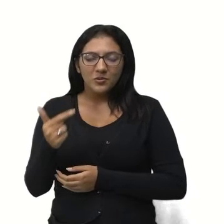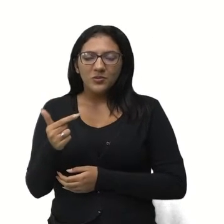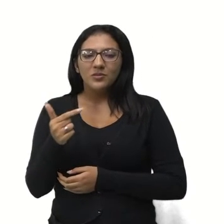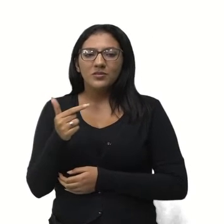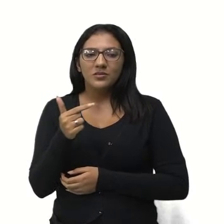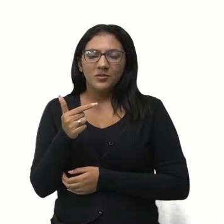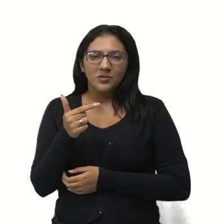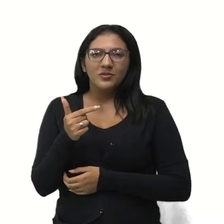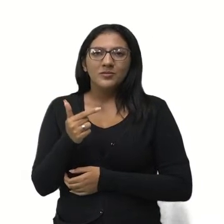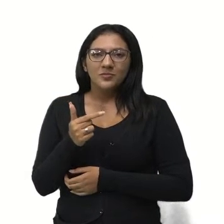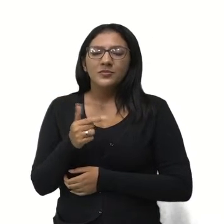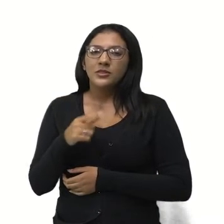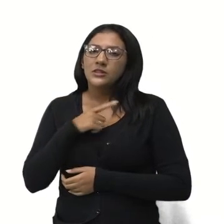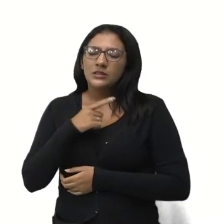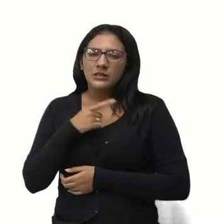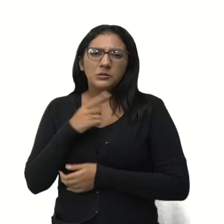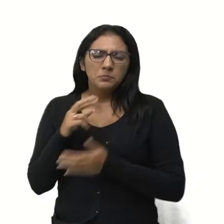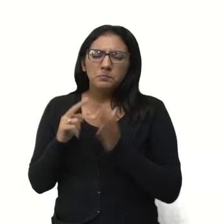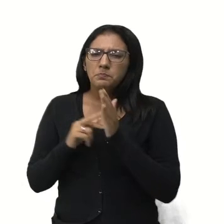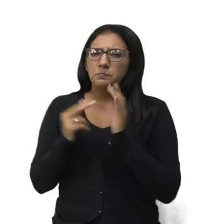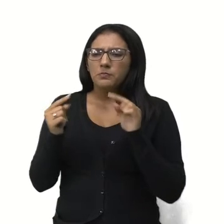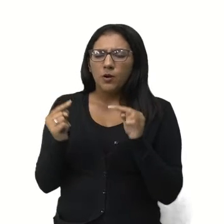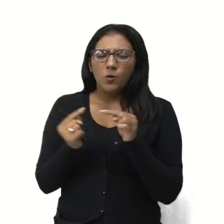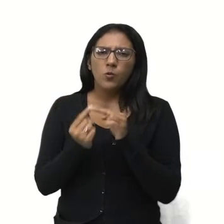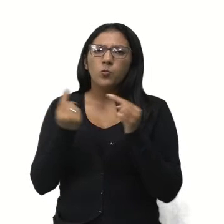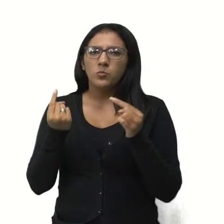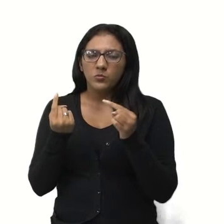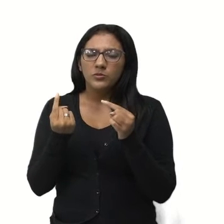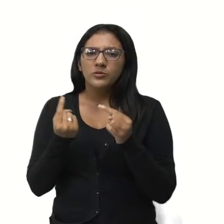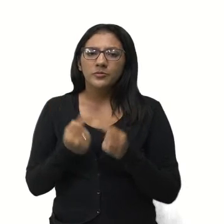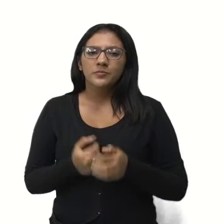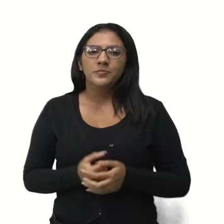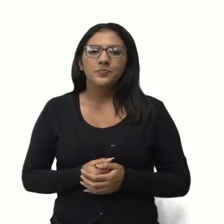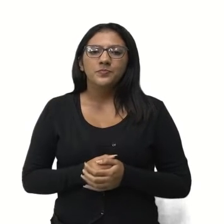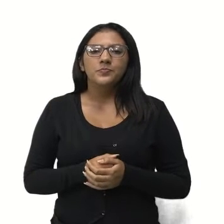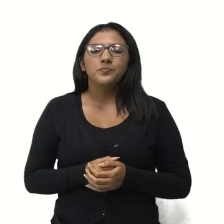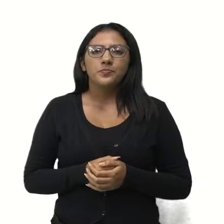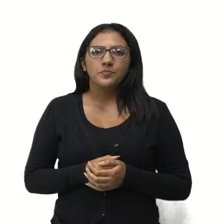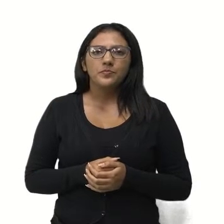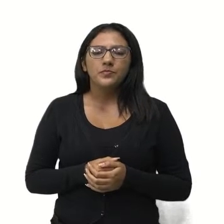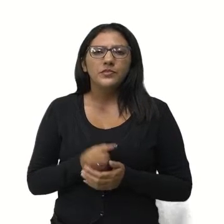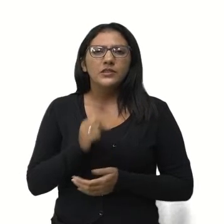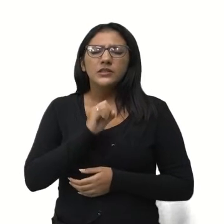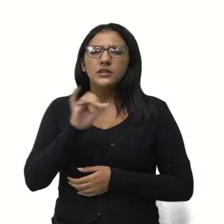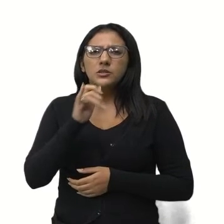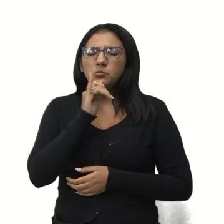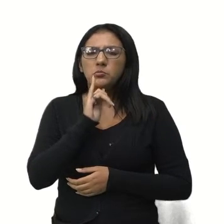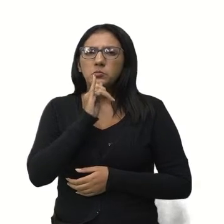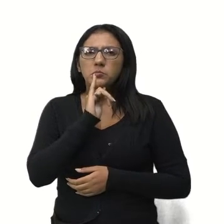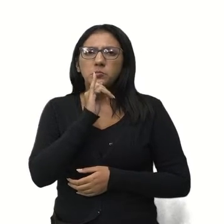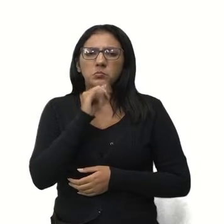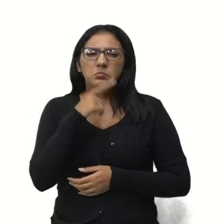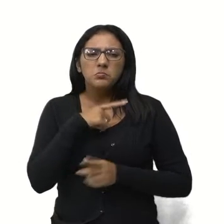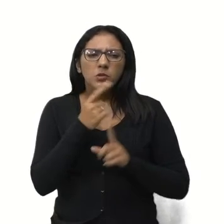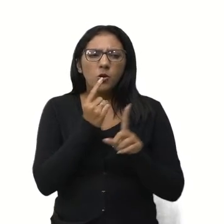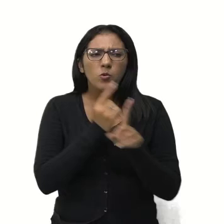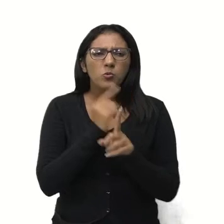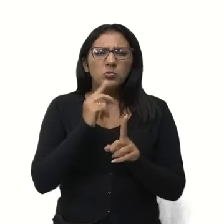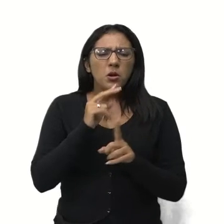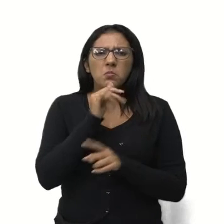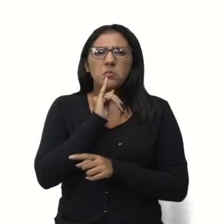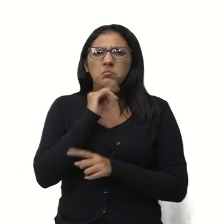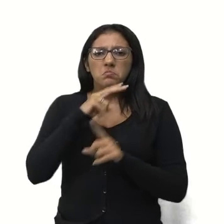2.952, faz total sentido, tá? O que não faria sentido é que se nós encontrássemos um